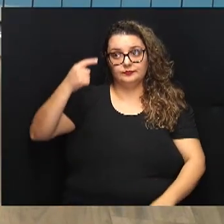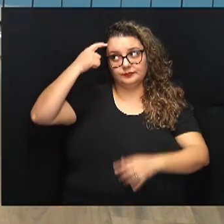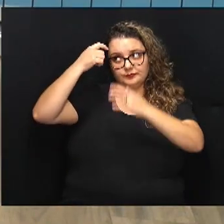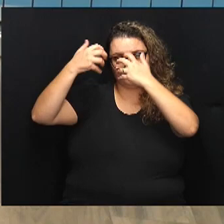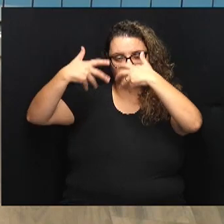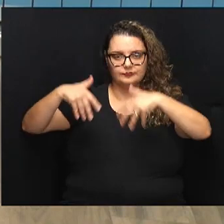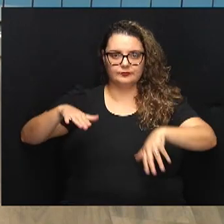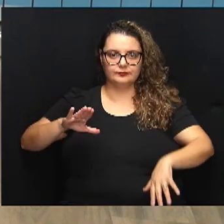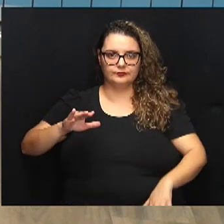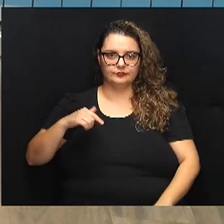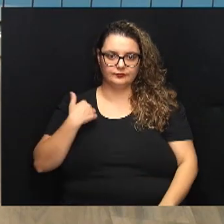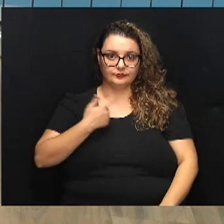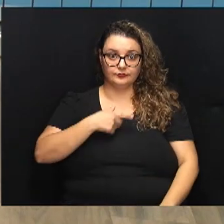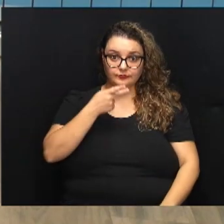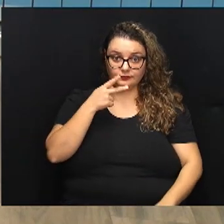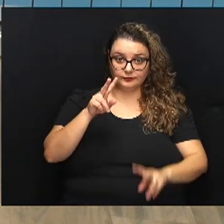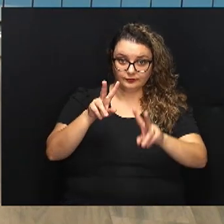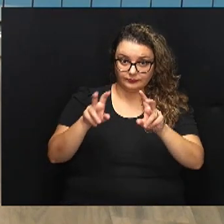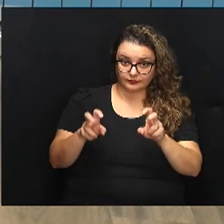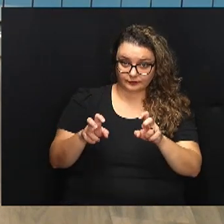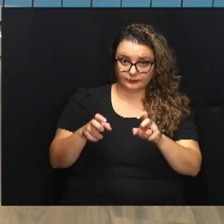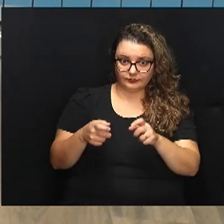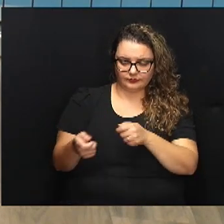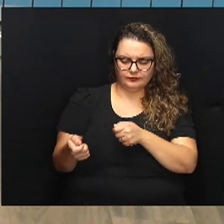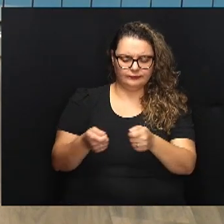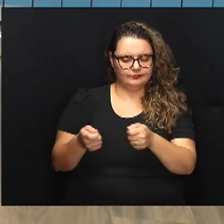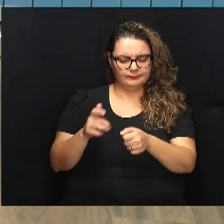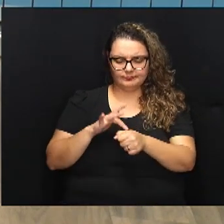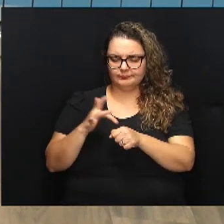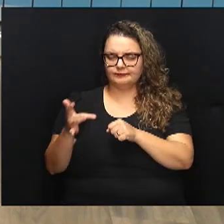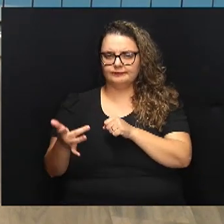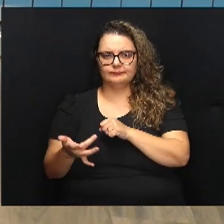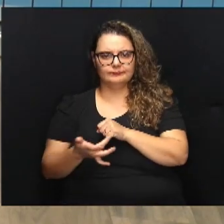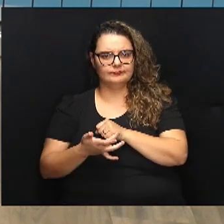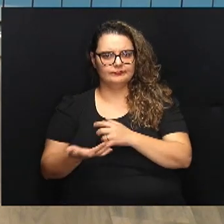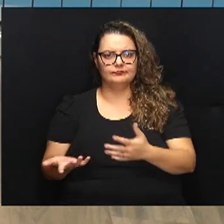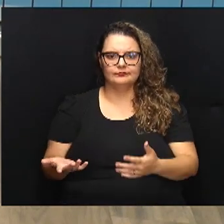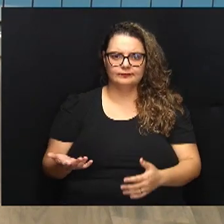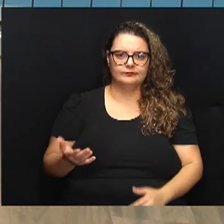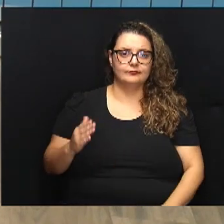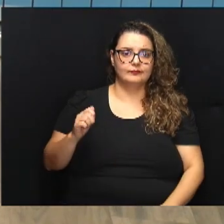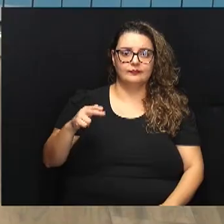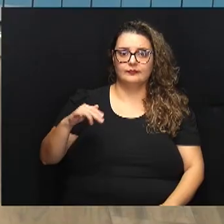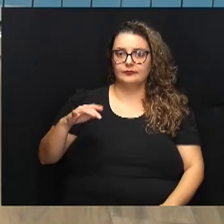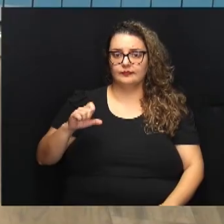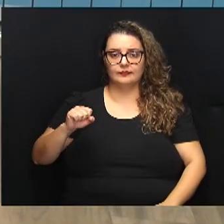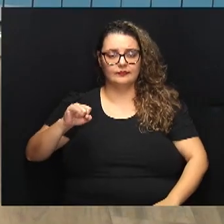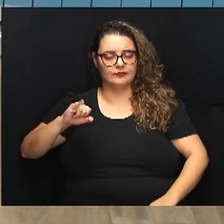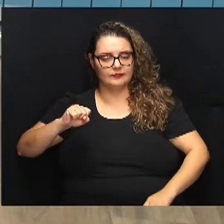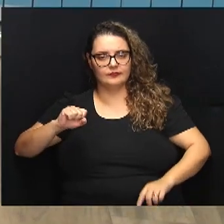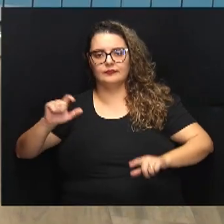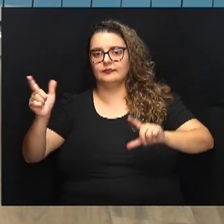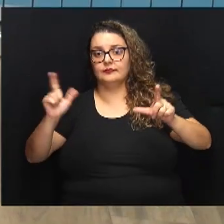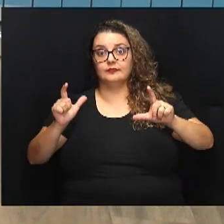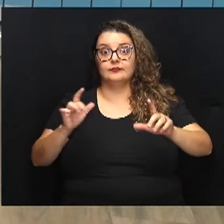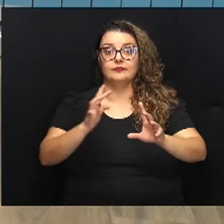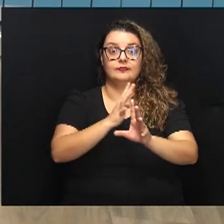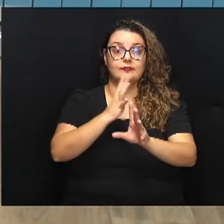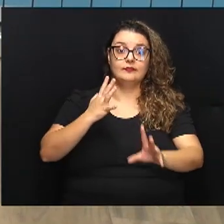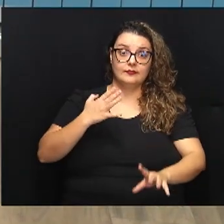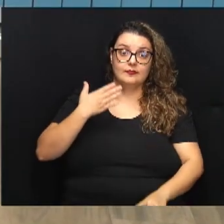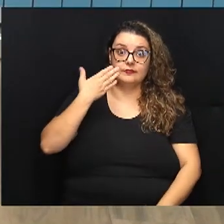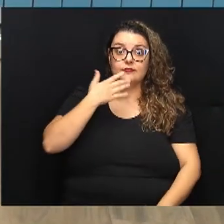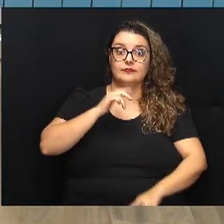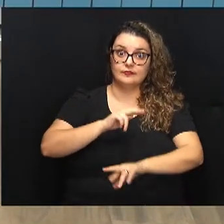porque nós vamos falar sobre este assunto que dominou, né, as redes sociais, os canais de televisão, filas em